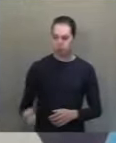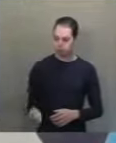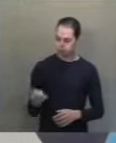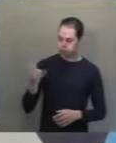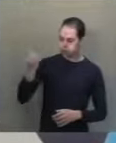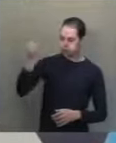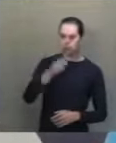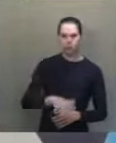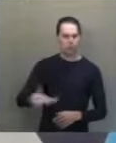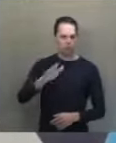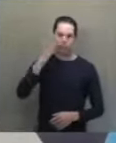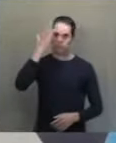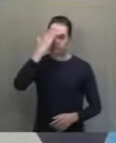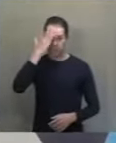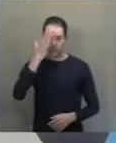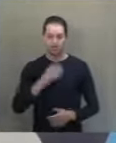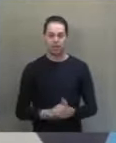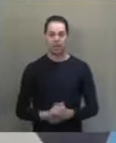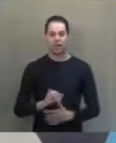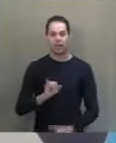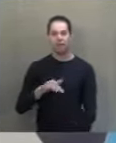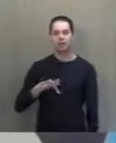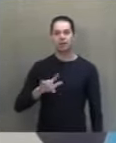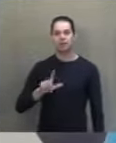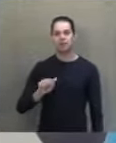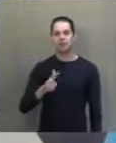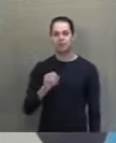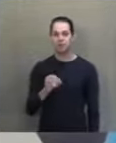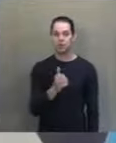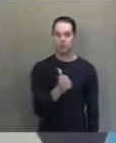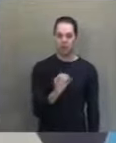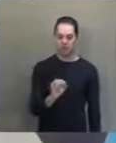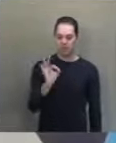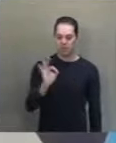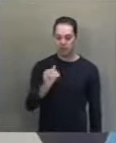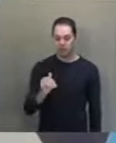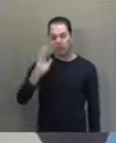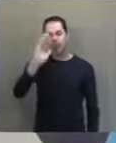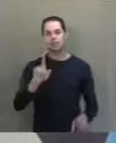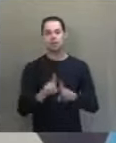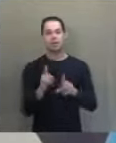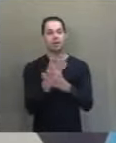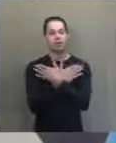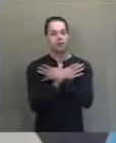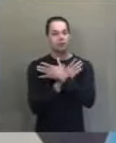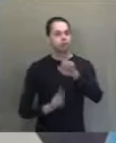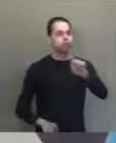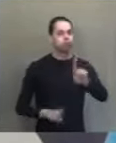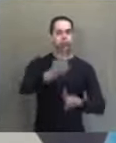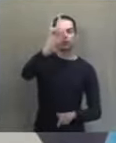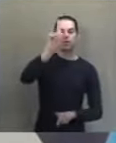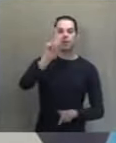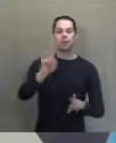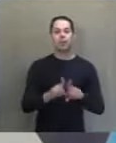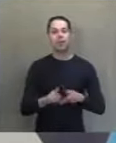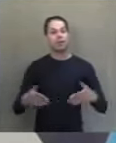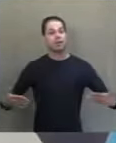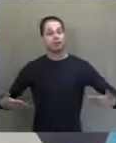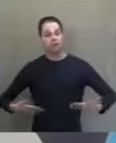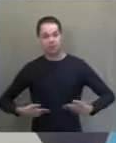todo mundo está acompanhando, a inflação passou de 2 dígitos, o desemprego bate recorde, a